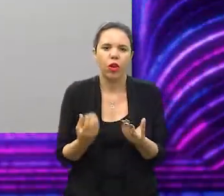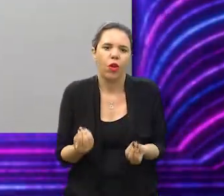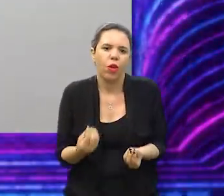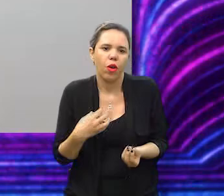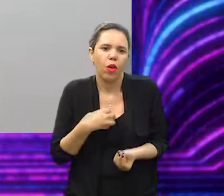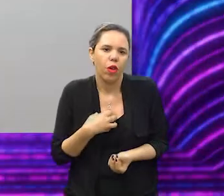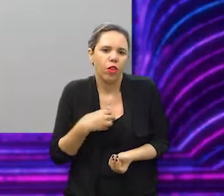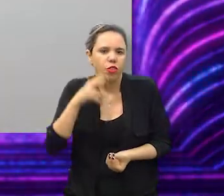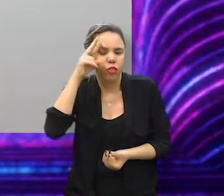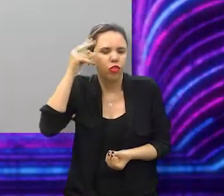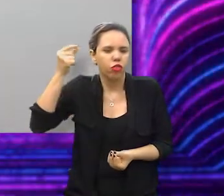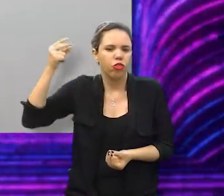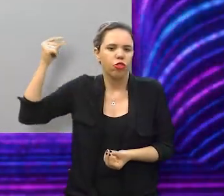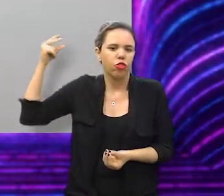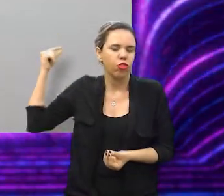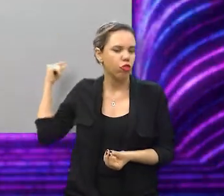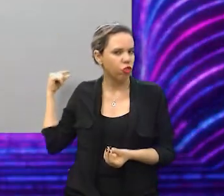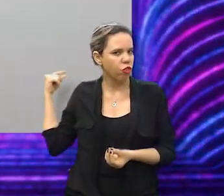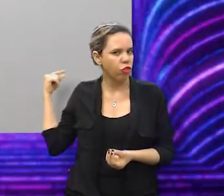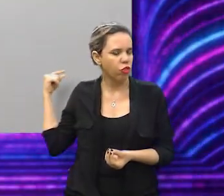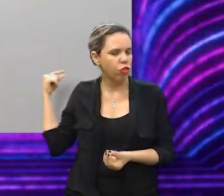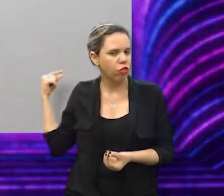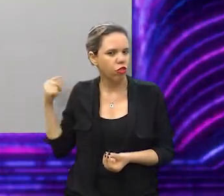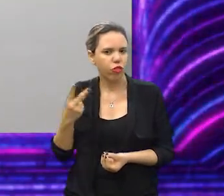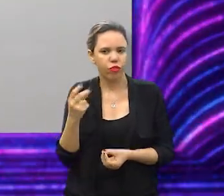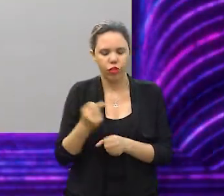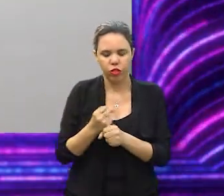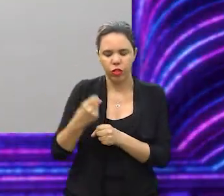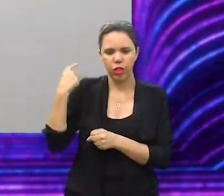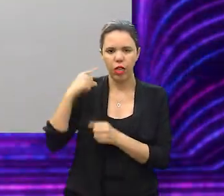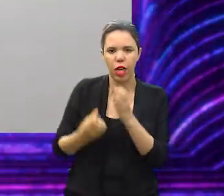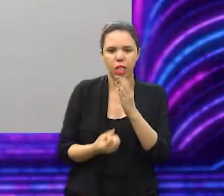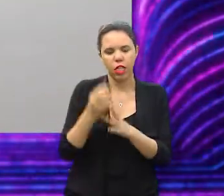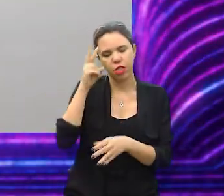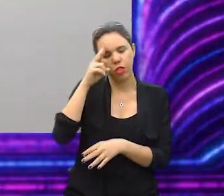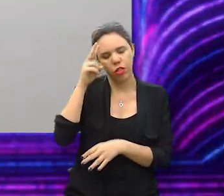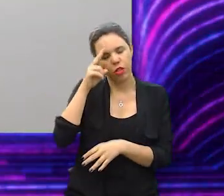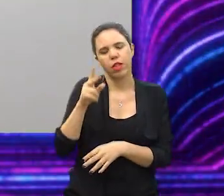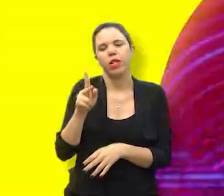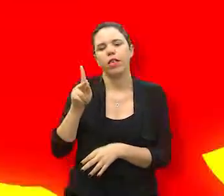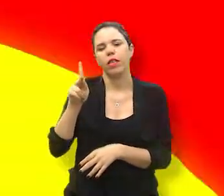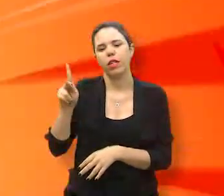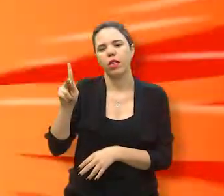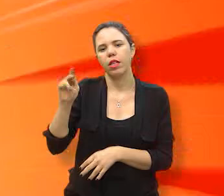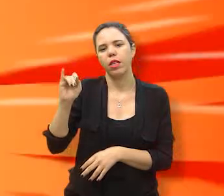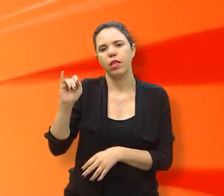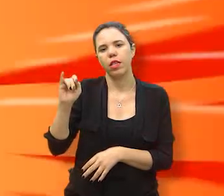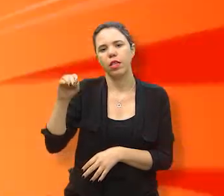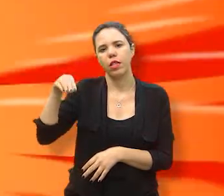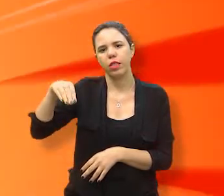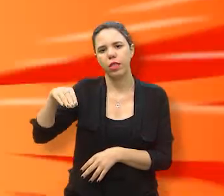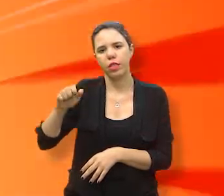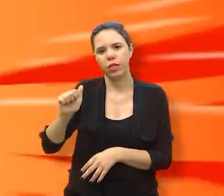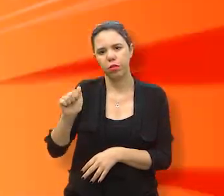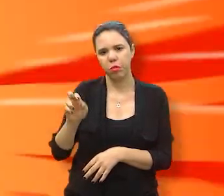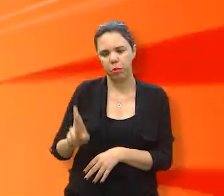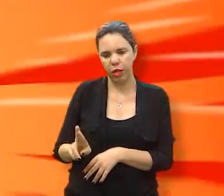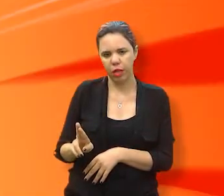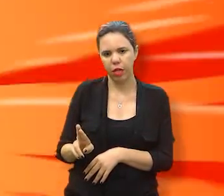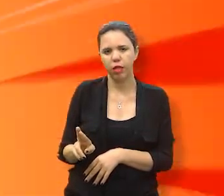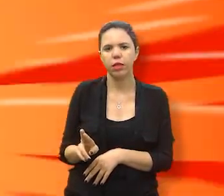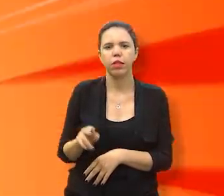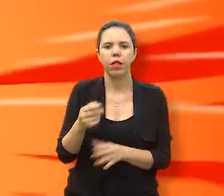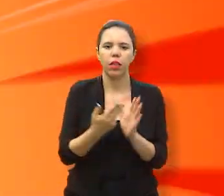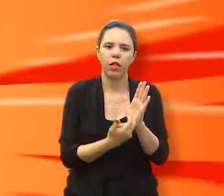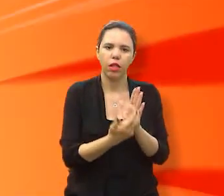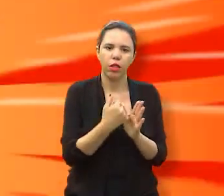uma história antiga, né? Há 20 anos atrás. Eu adoro jogar RPG, né? Um hobby